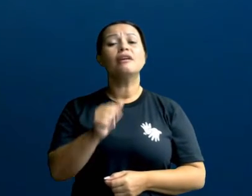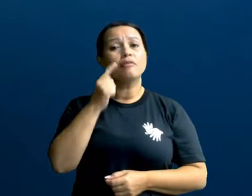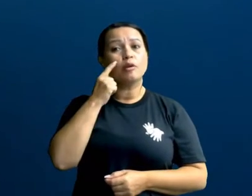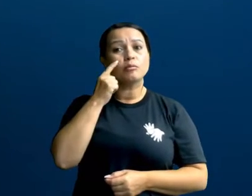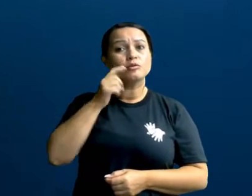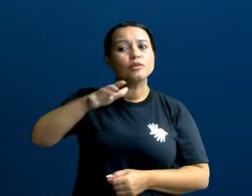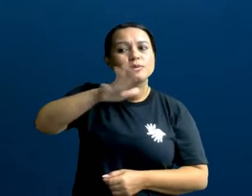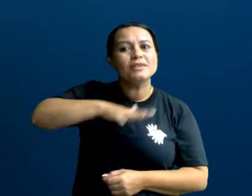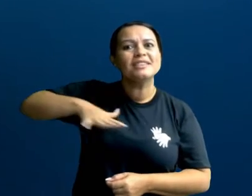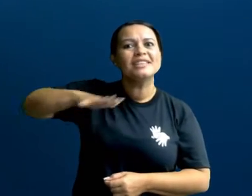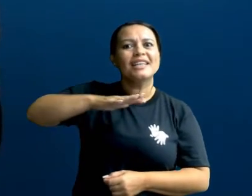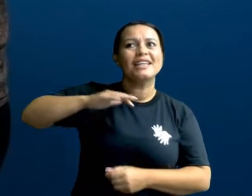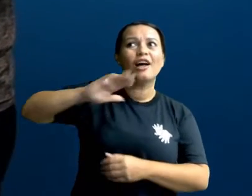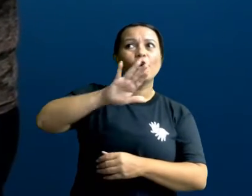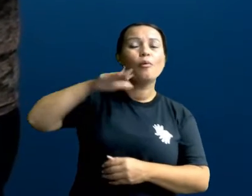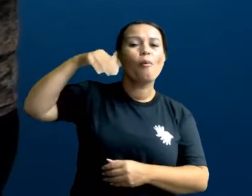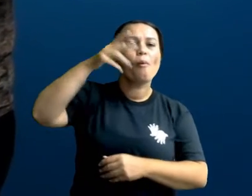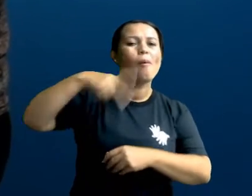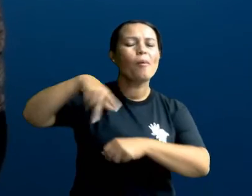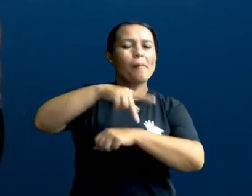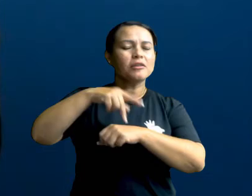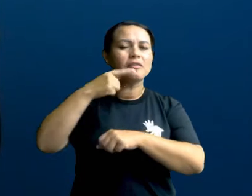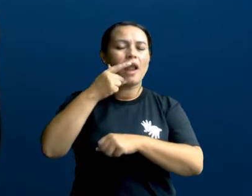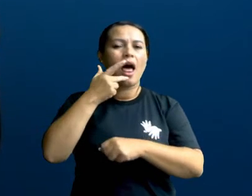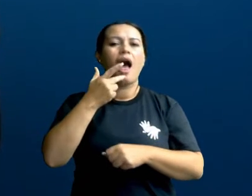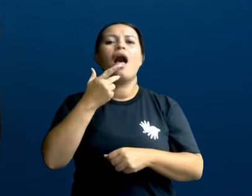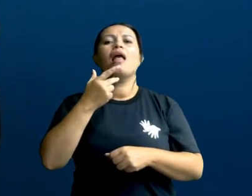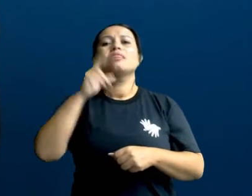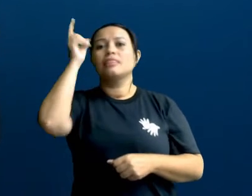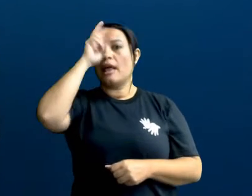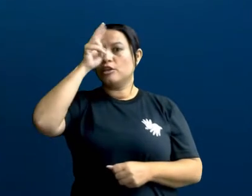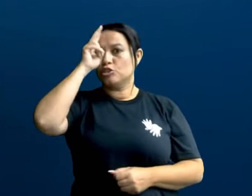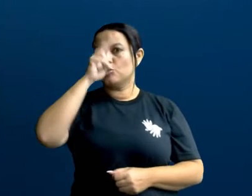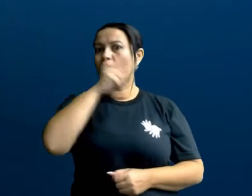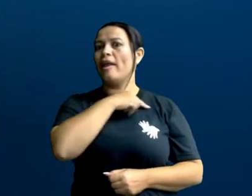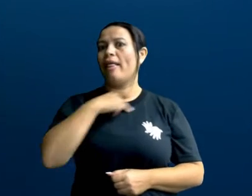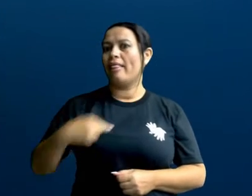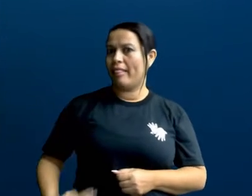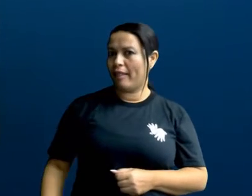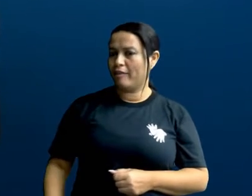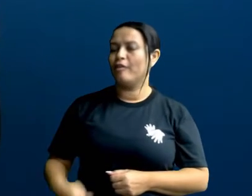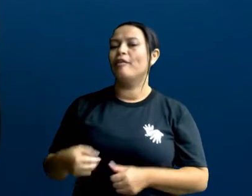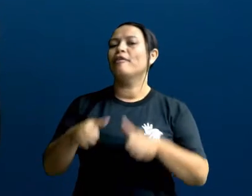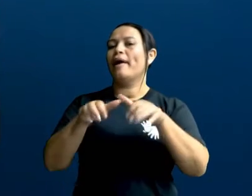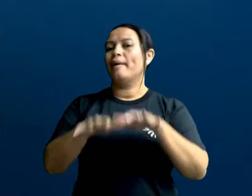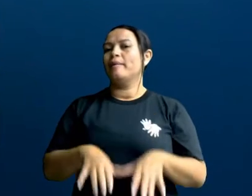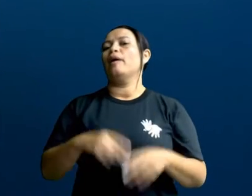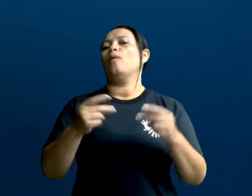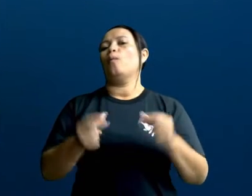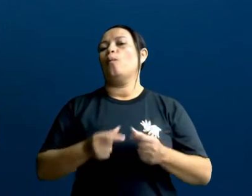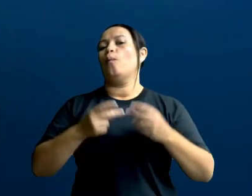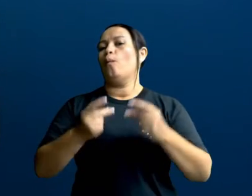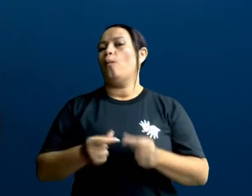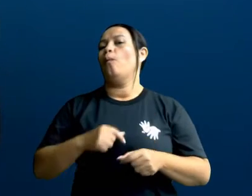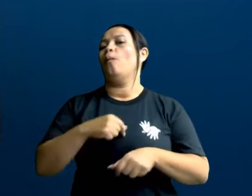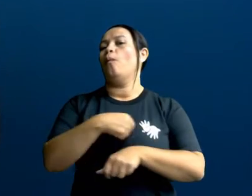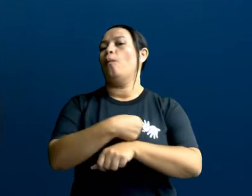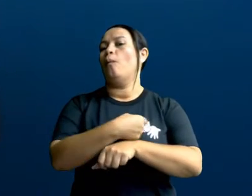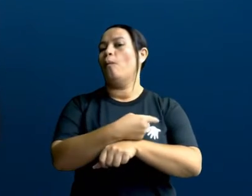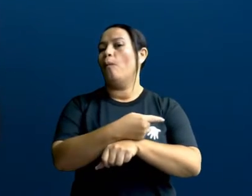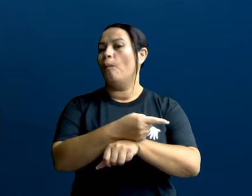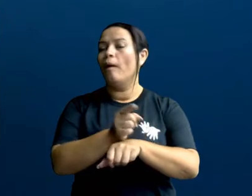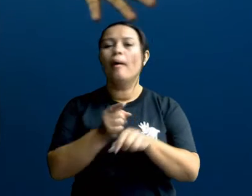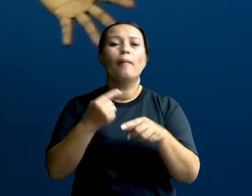Olha, se nós tivéssemos que falar sobre a China, sobre a história da China, nós ficaríamos aqui muito tempo, porque a história da